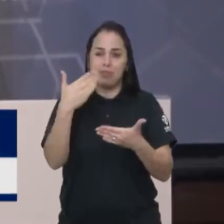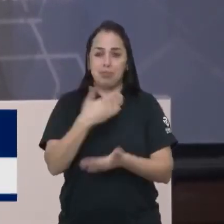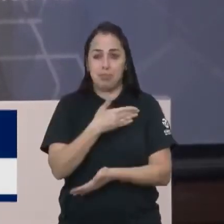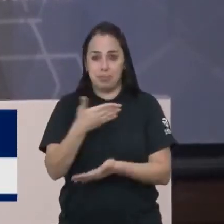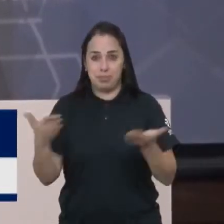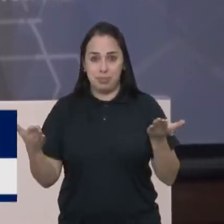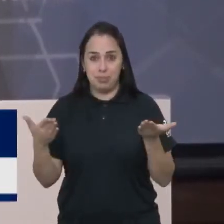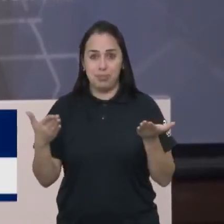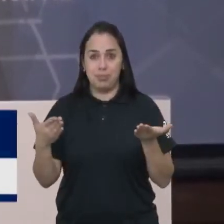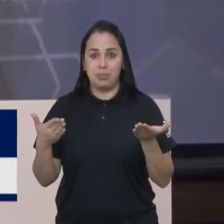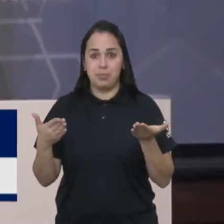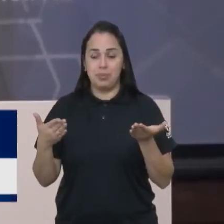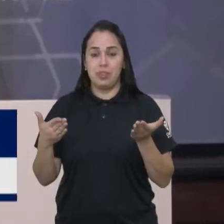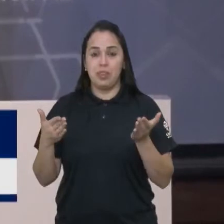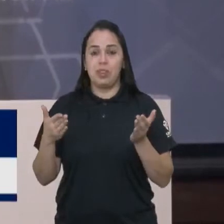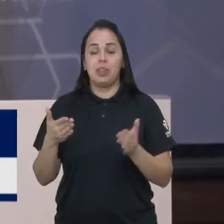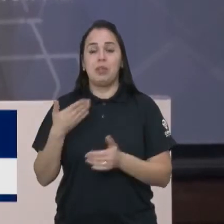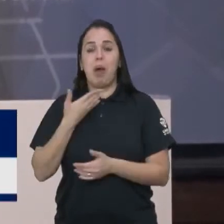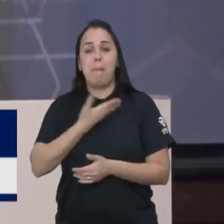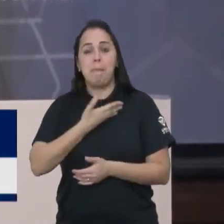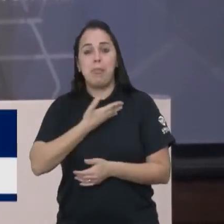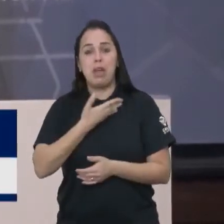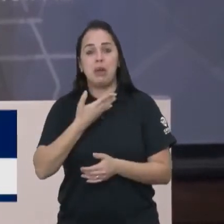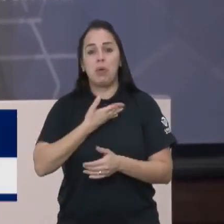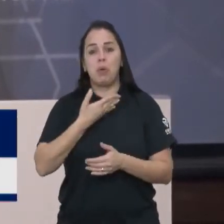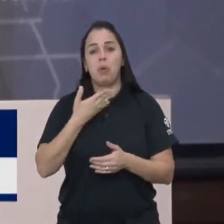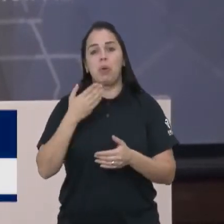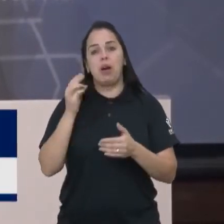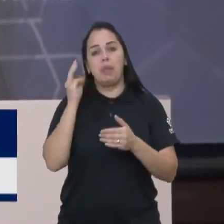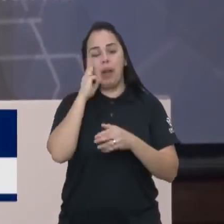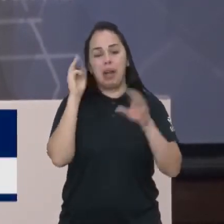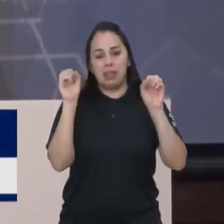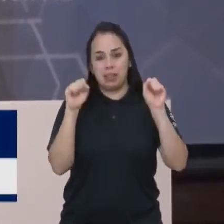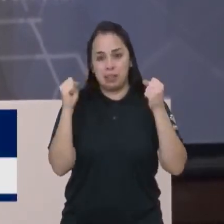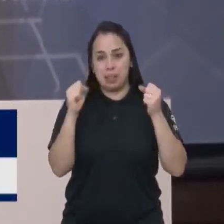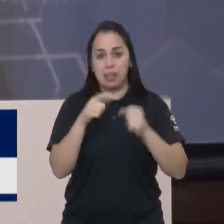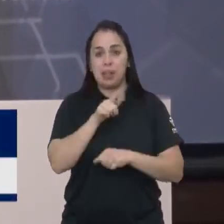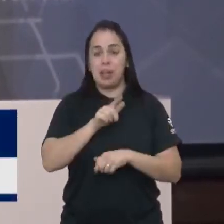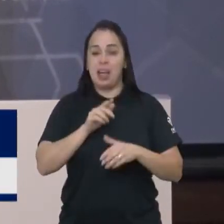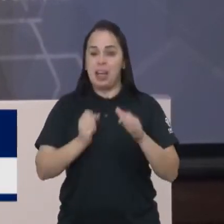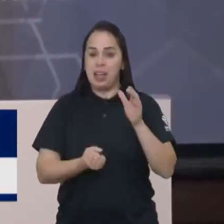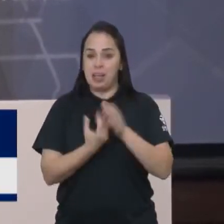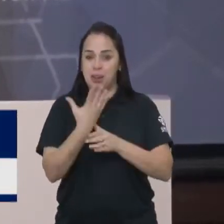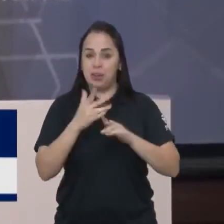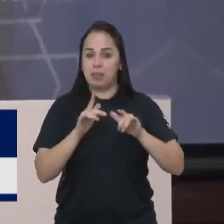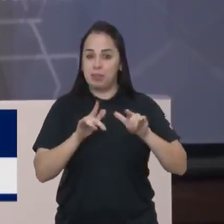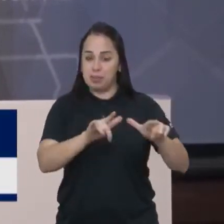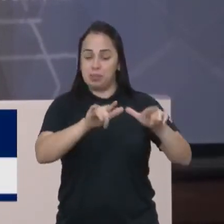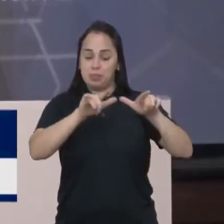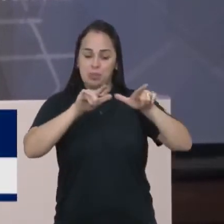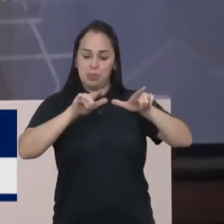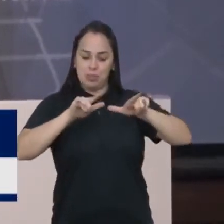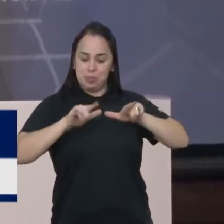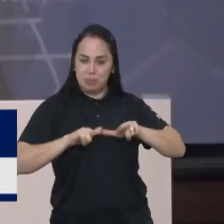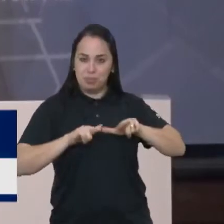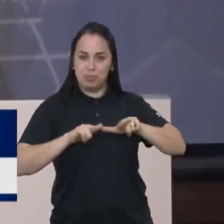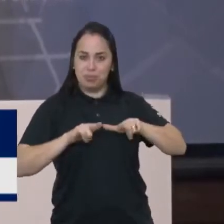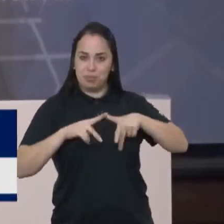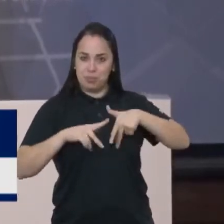na pessoa do amigo vereador Marcão da Academia, pela carinhosa iniciativa da outorga do título de cidadão